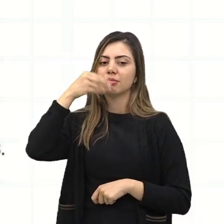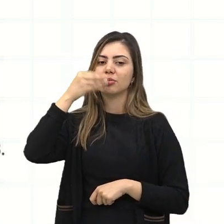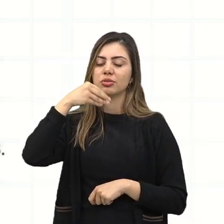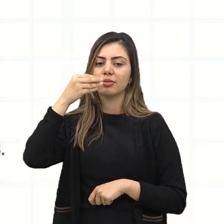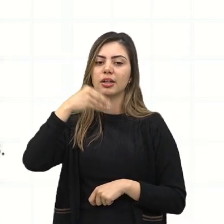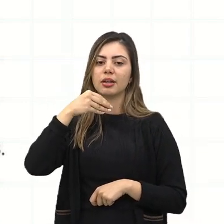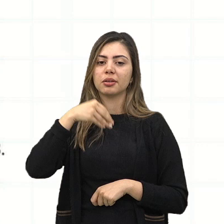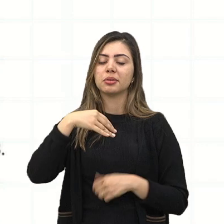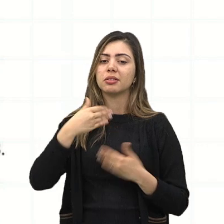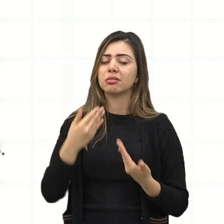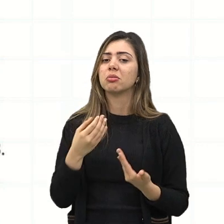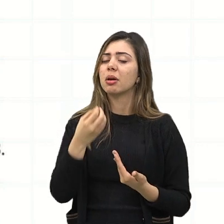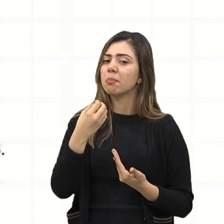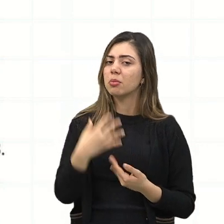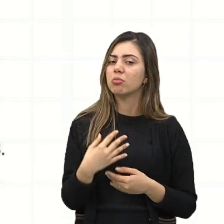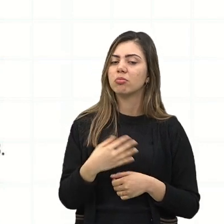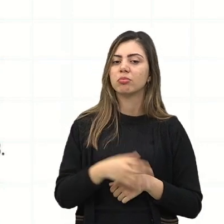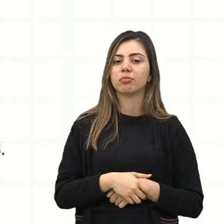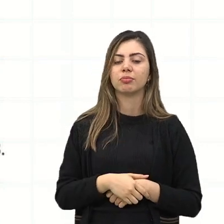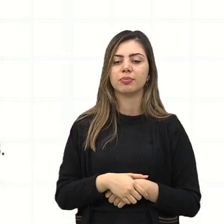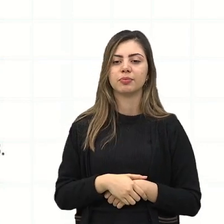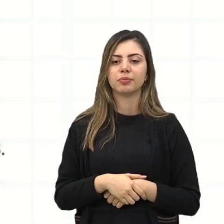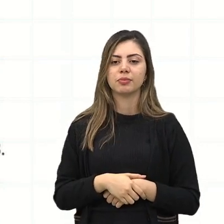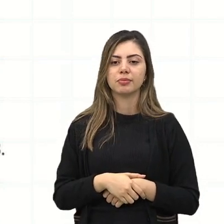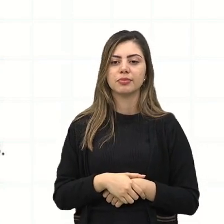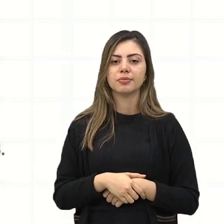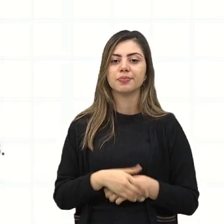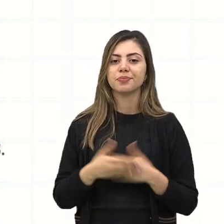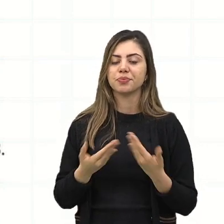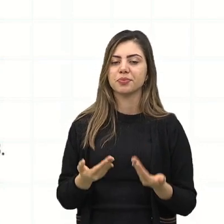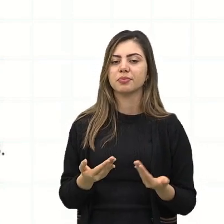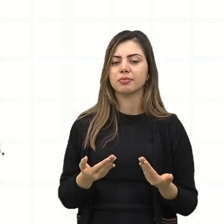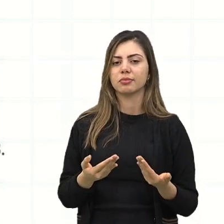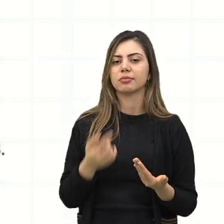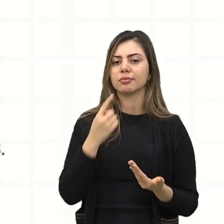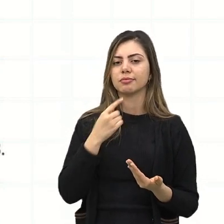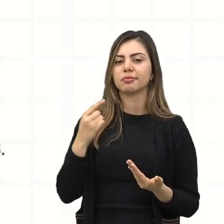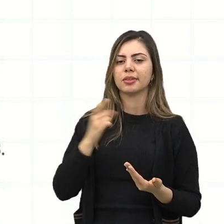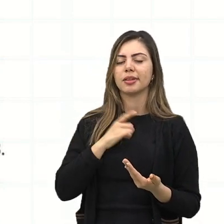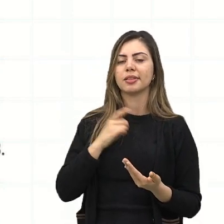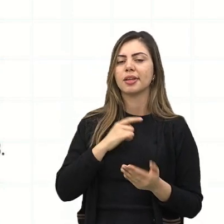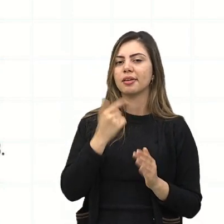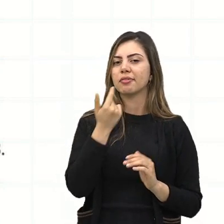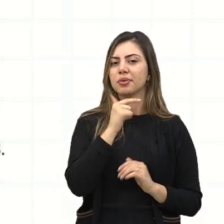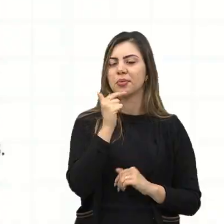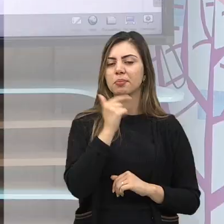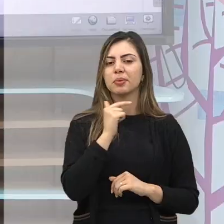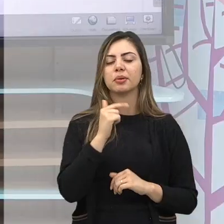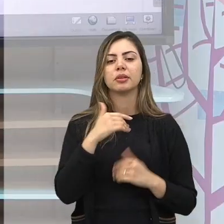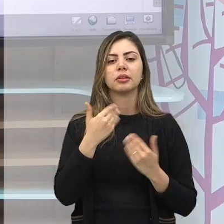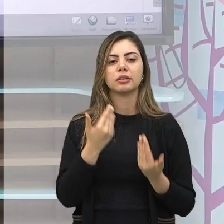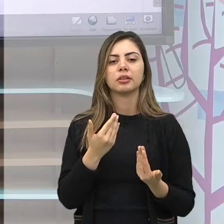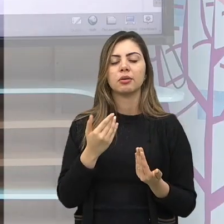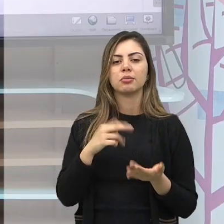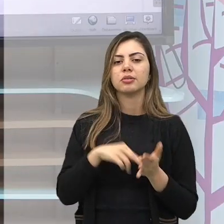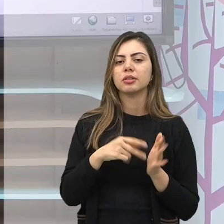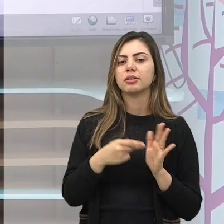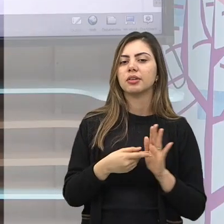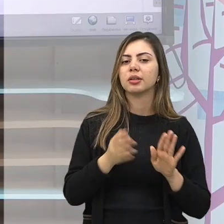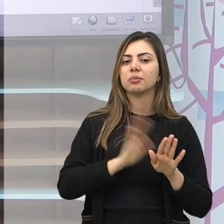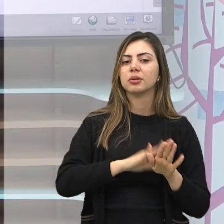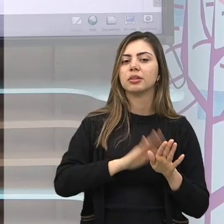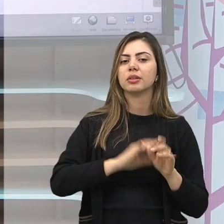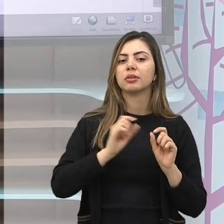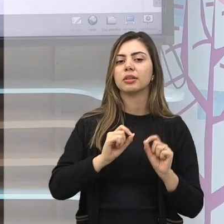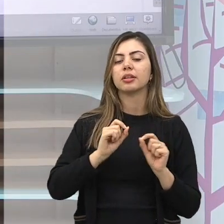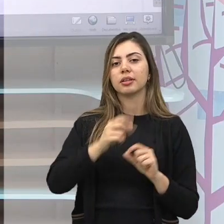fragilidade. E isso faz bem. Então, de uma forma bastante humorada, ele basicamente está nos dizendo ali que as pessoas deveriam